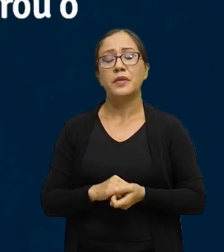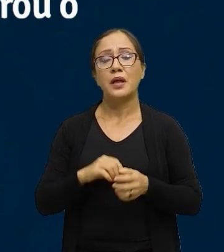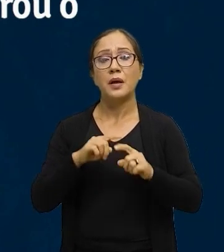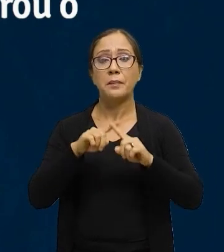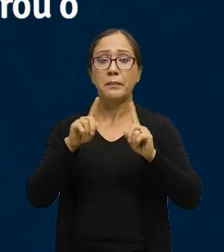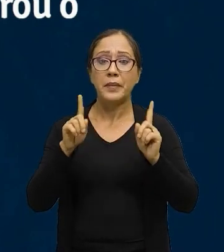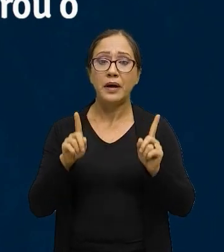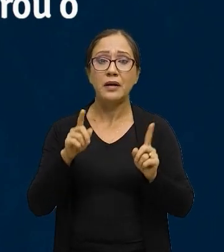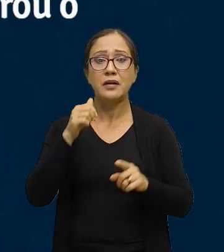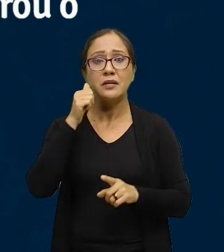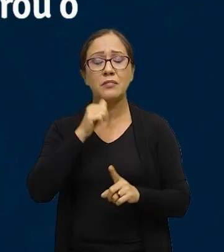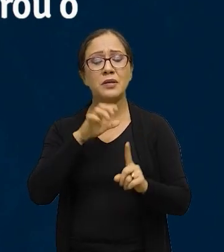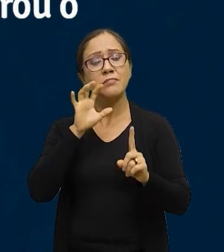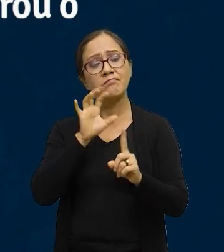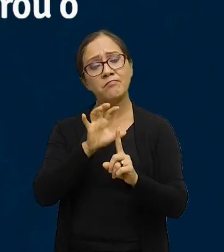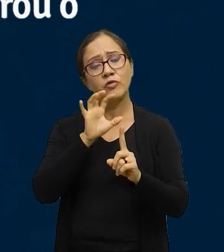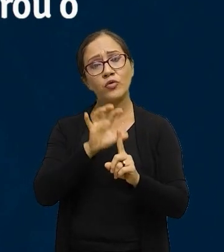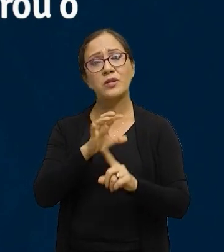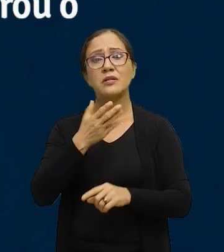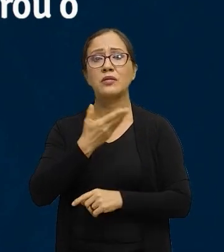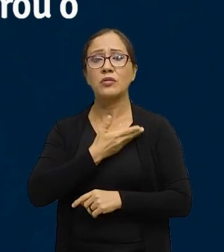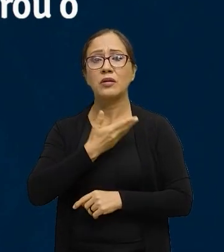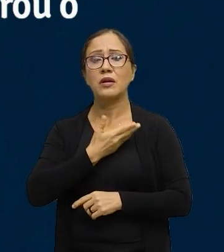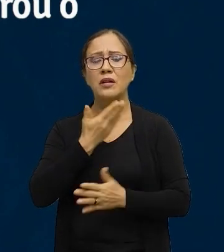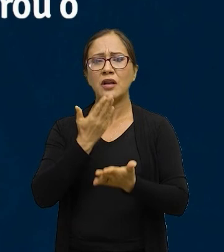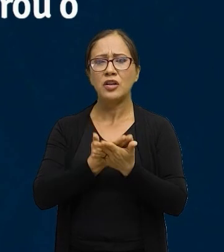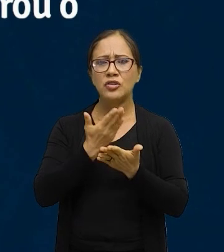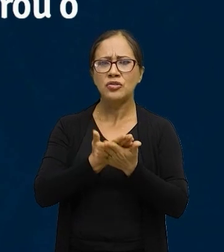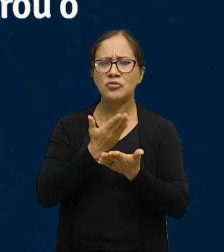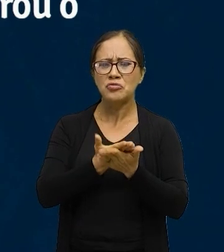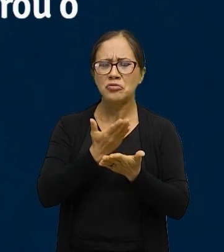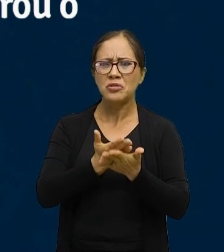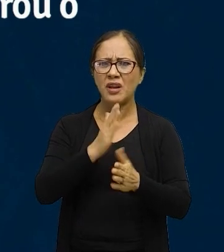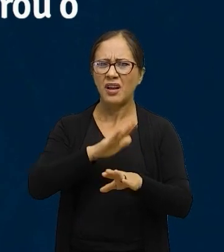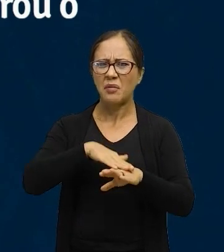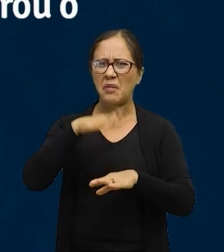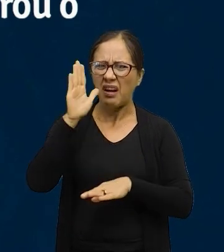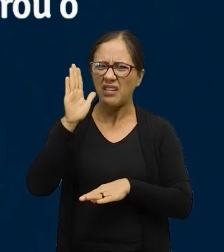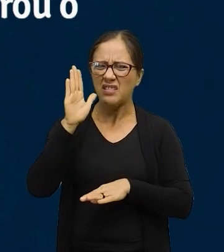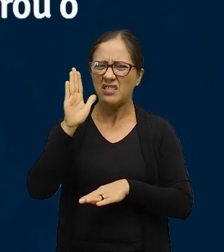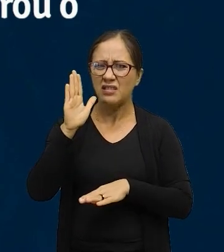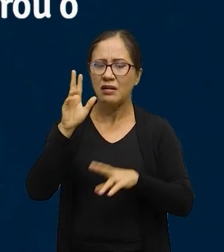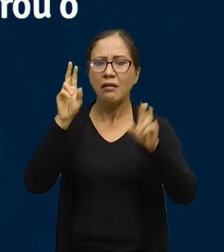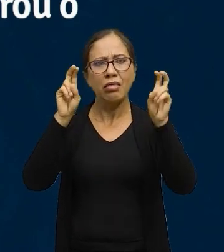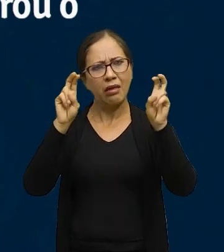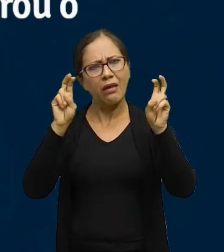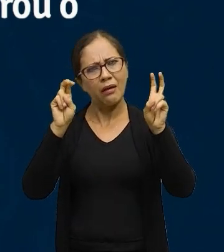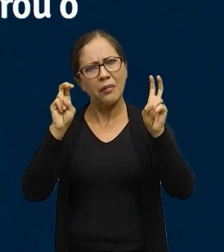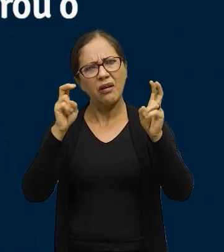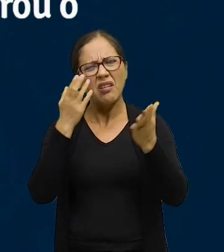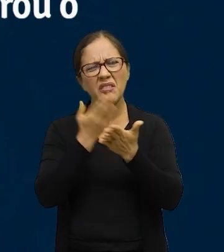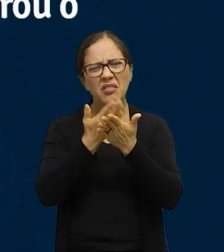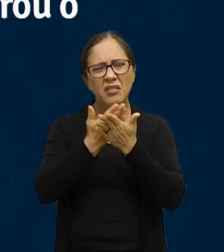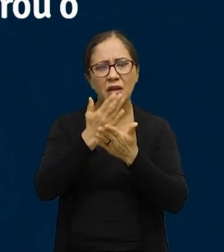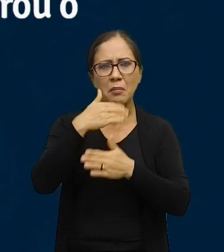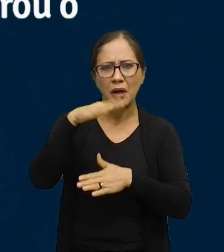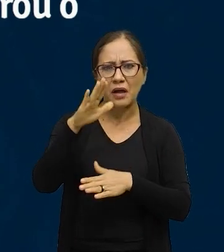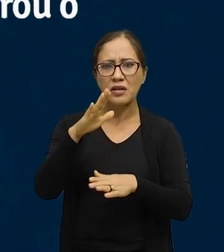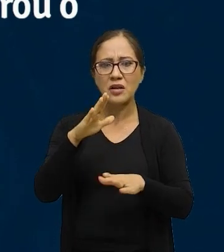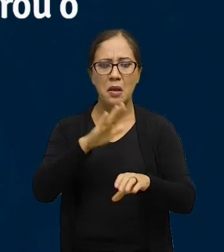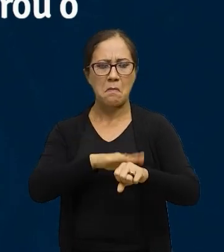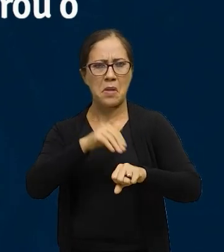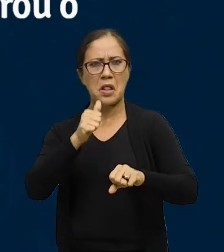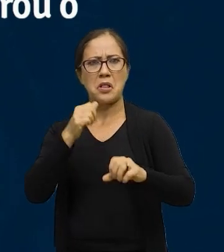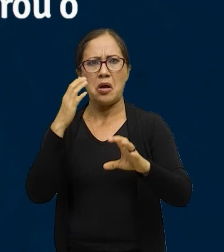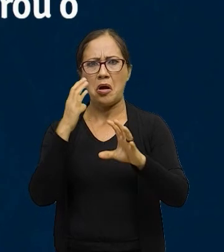ela tentou convencer o colega a estudar mais. Era esse o tema? Era isso que vocês viram, melhorar a nota? Falar